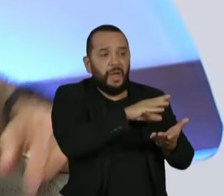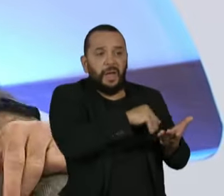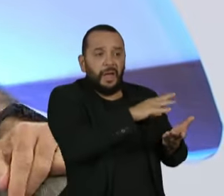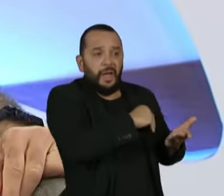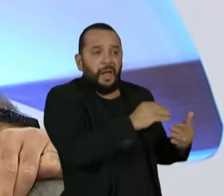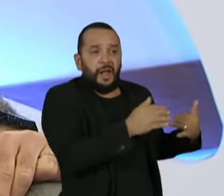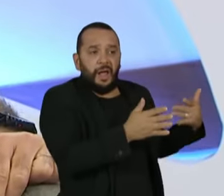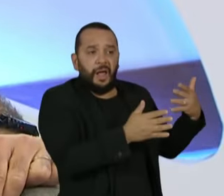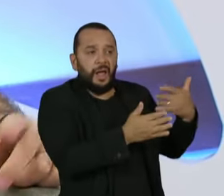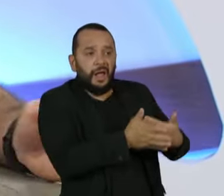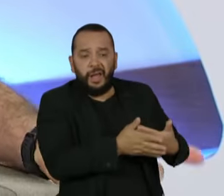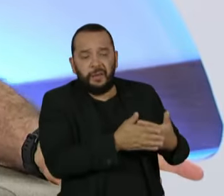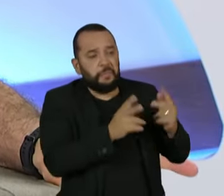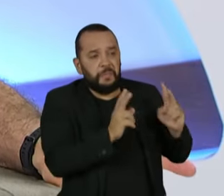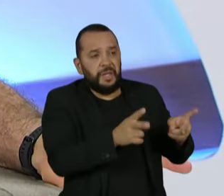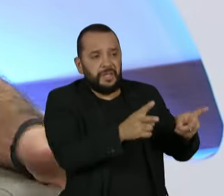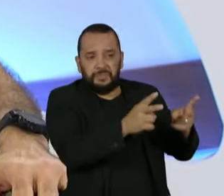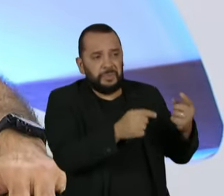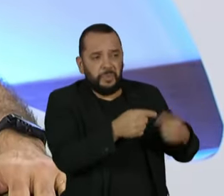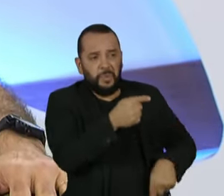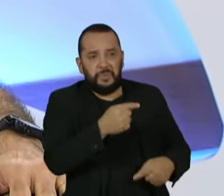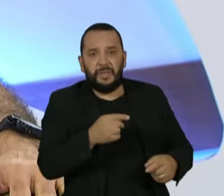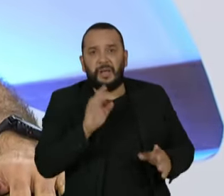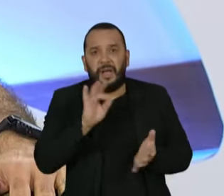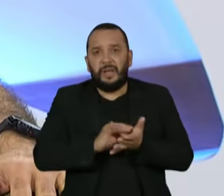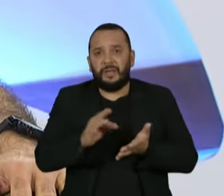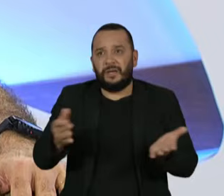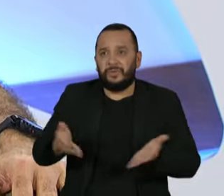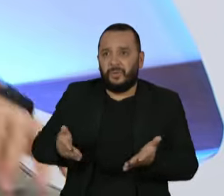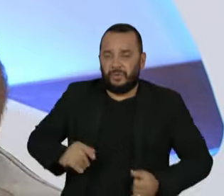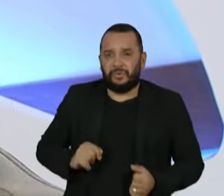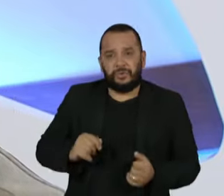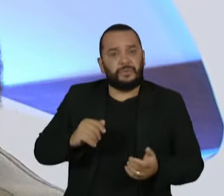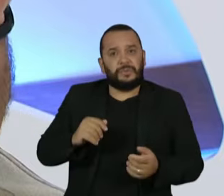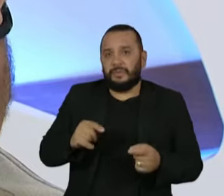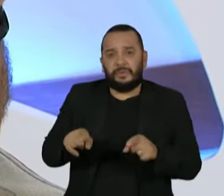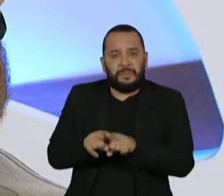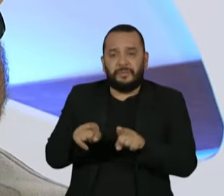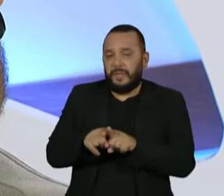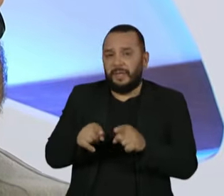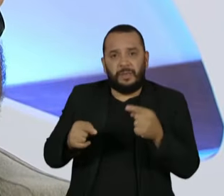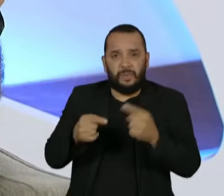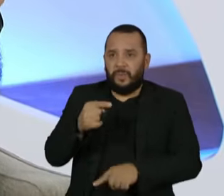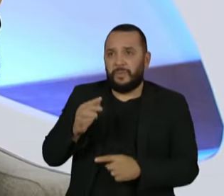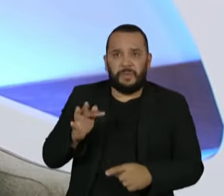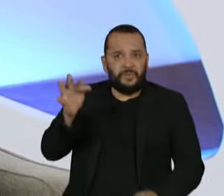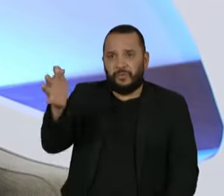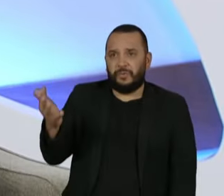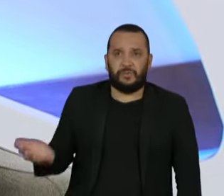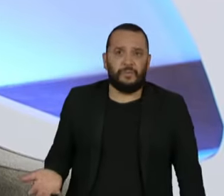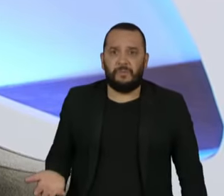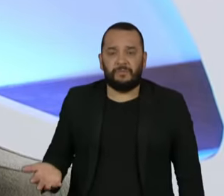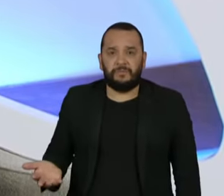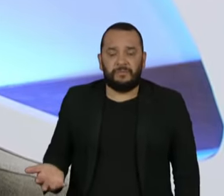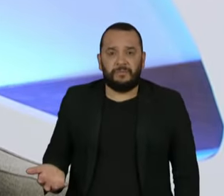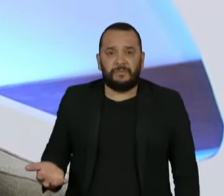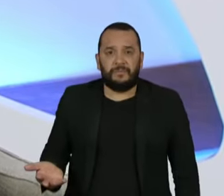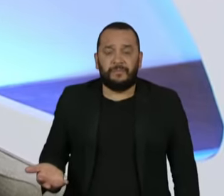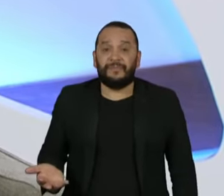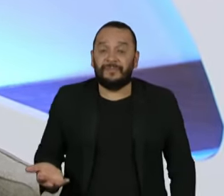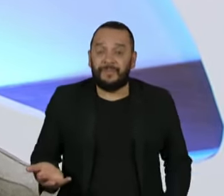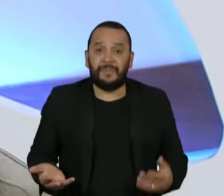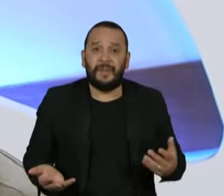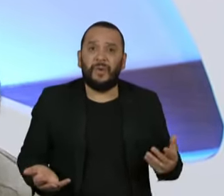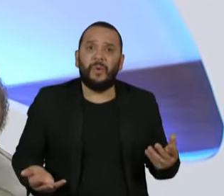no livro que não serve mais para a realidade presente ou para a realidade imediata do Futuro aí é que talvez não sirva mesmo o potencial tá aí